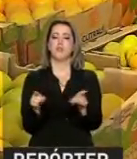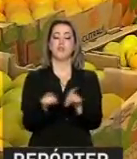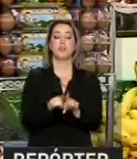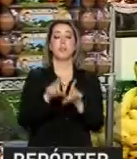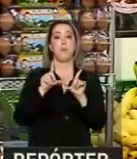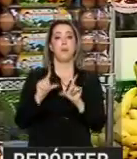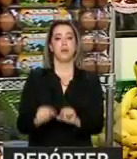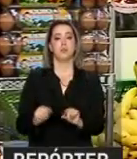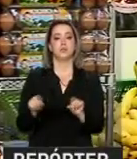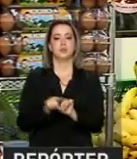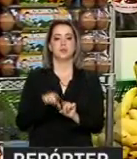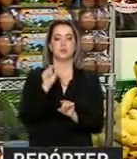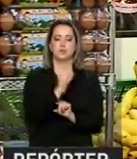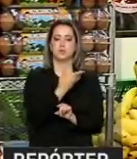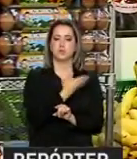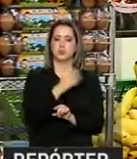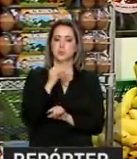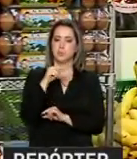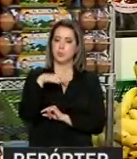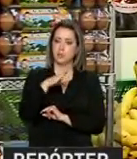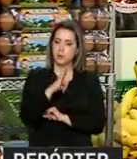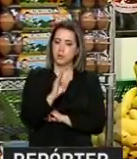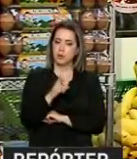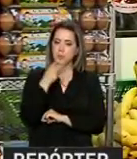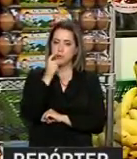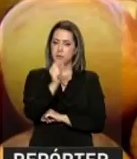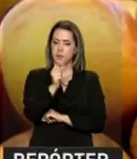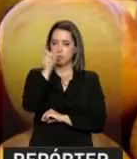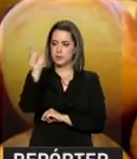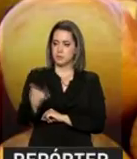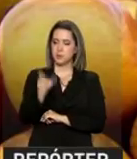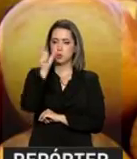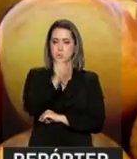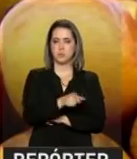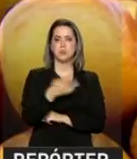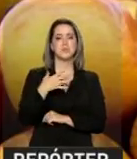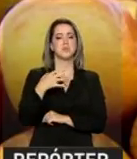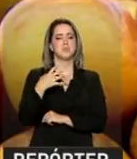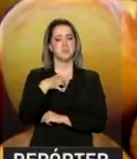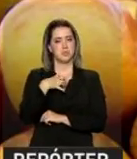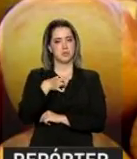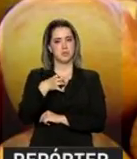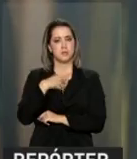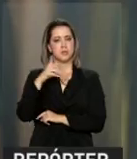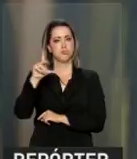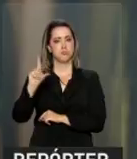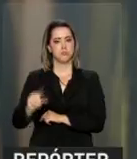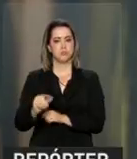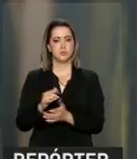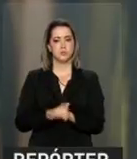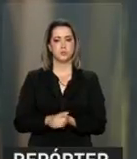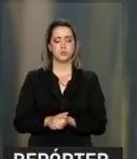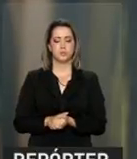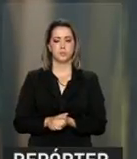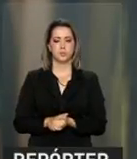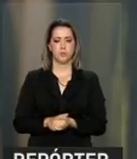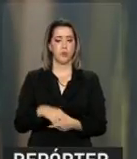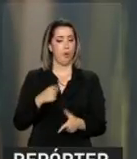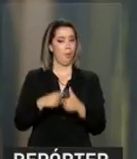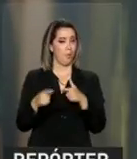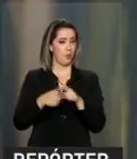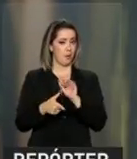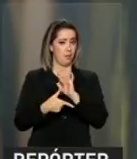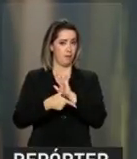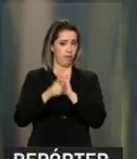baixa de acordo com a conab o consumidor final também sente no bolso essa queda à crise de demanda que existia